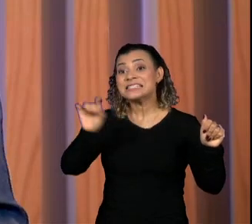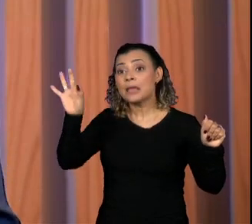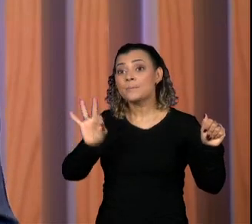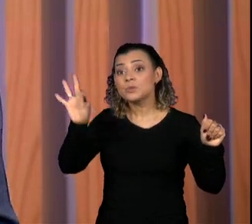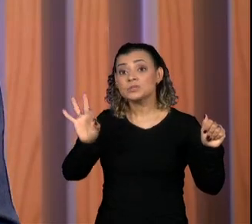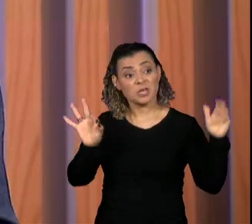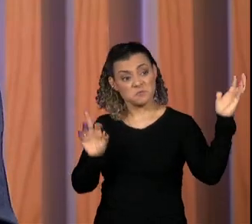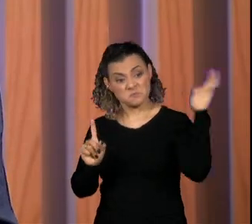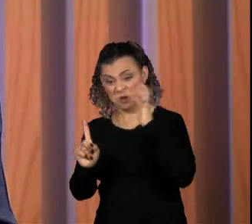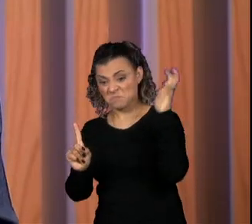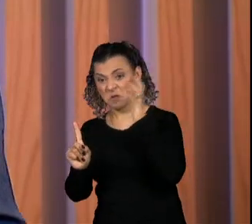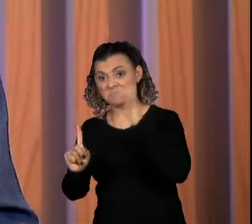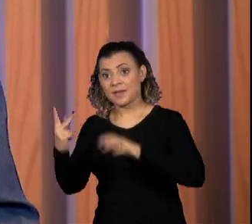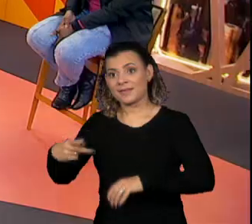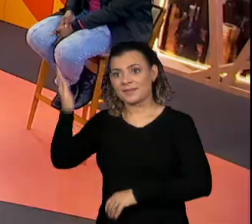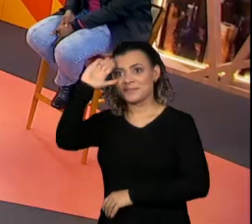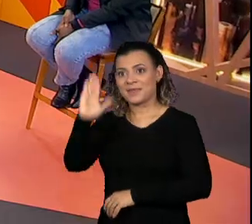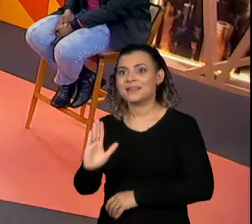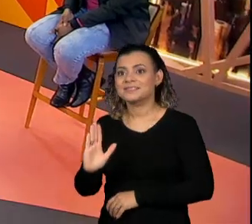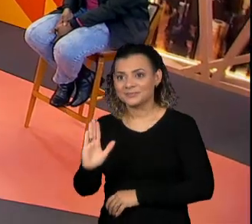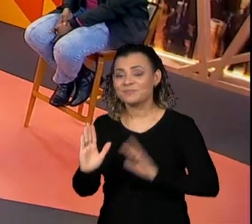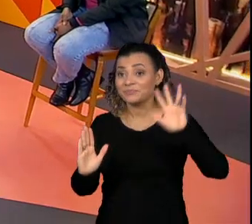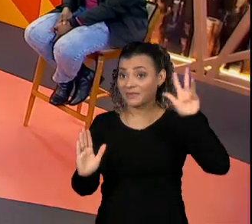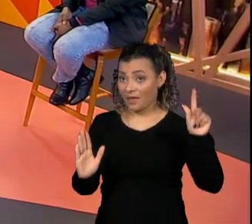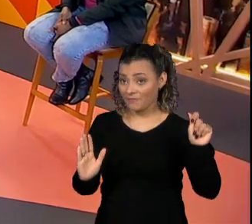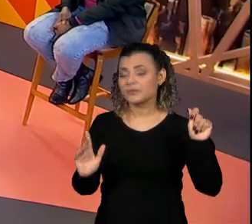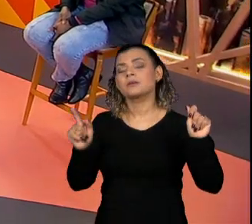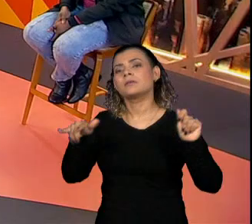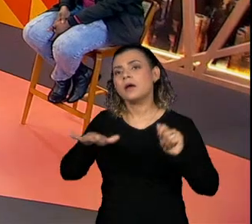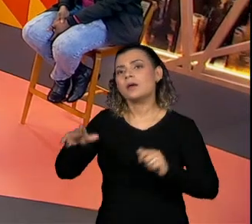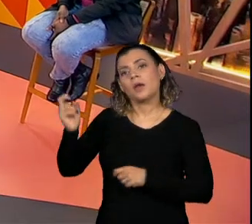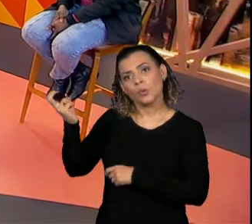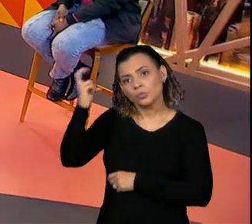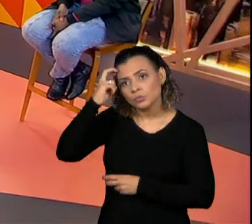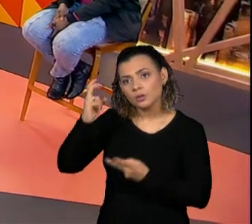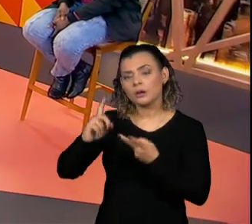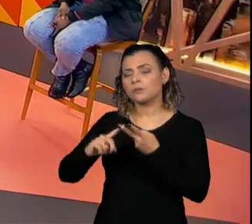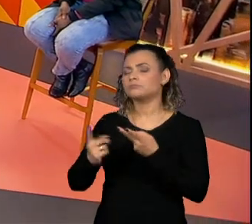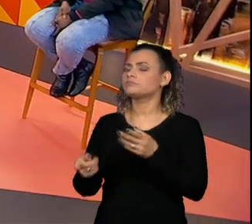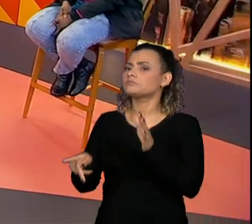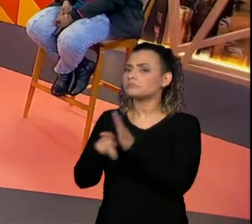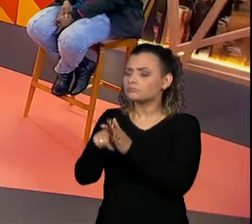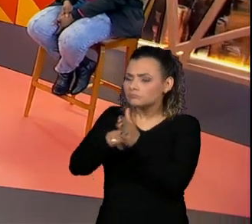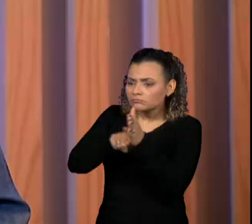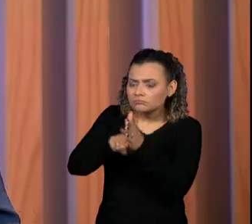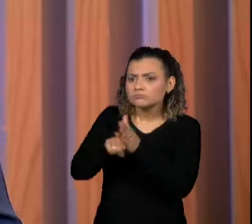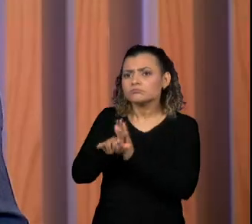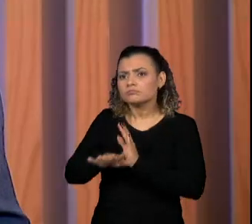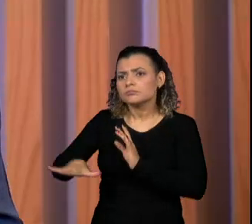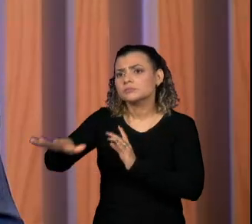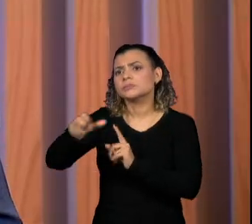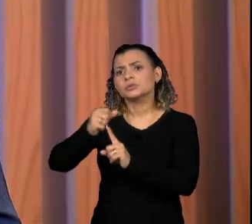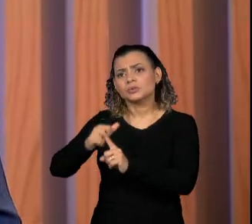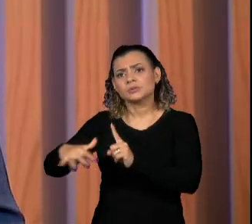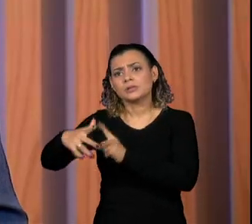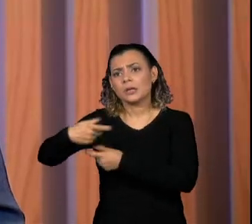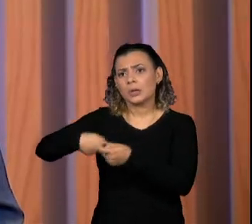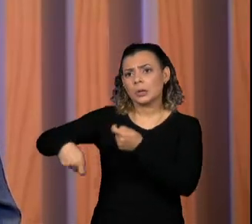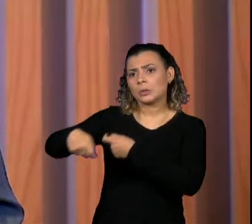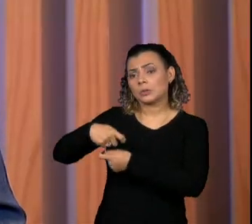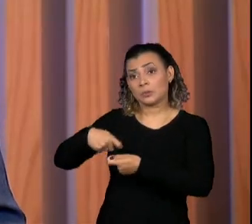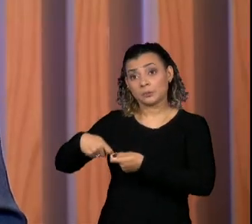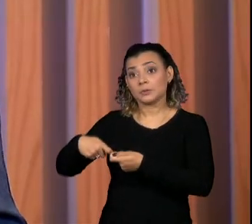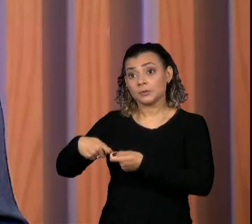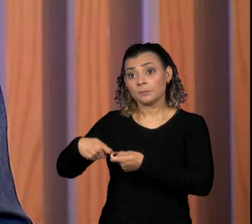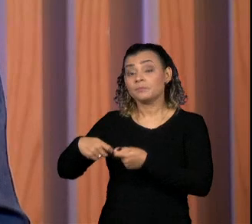influência na formação da nossa sociedade, seja no campo cultural, no campo epistemológico, no campo social, econômico. Então,